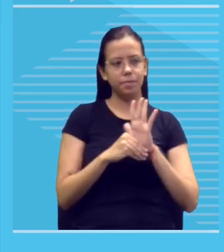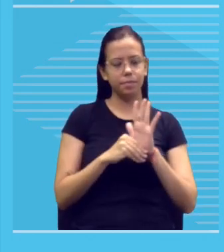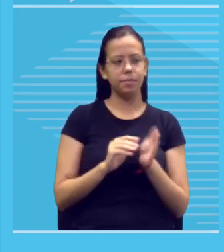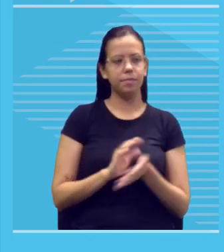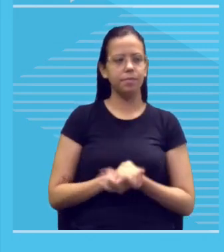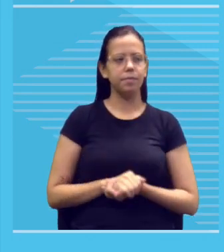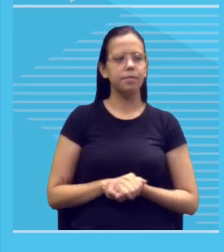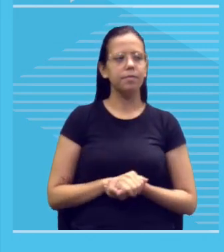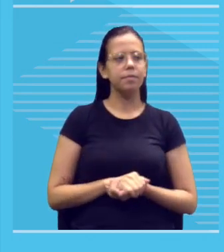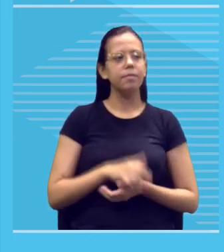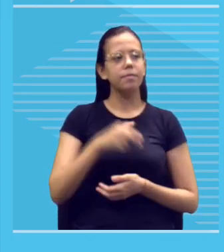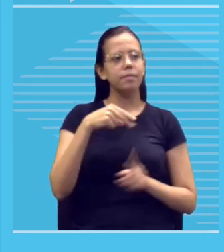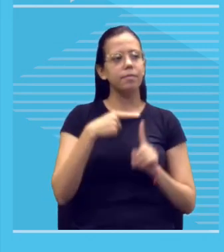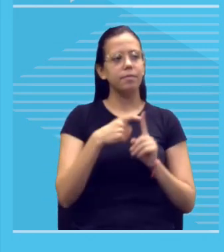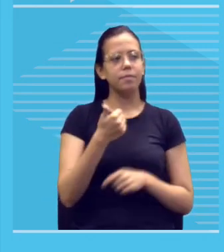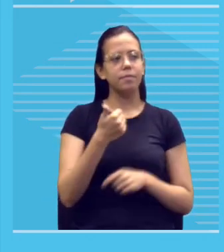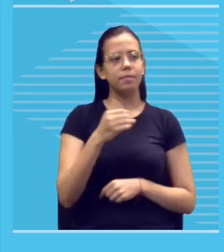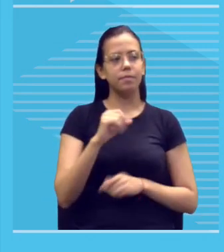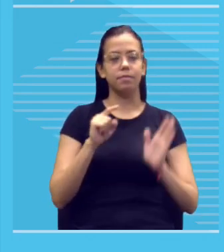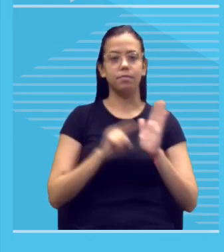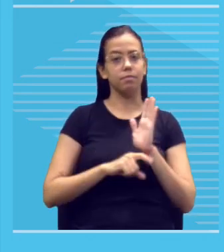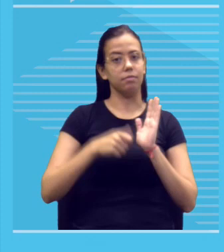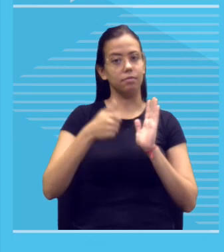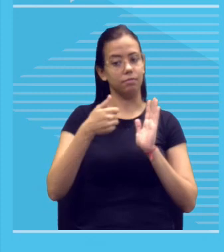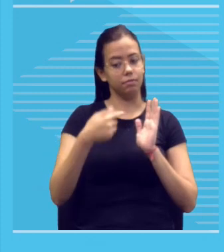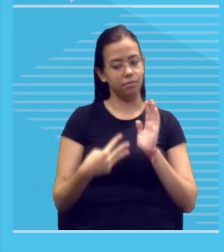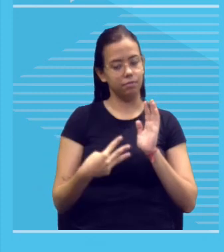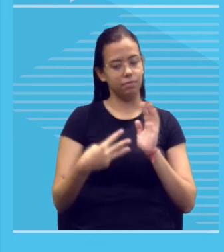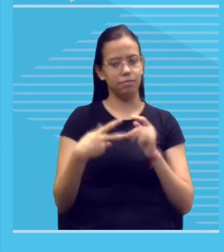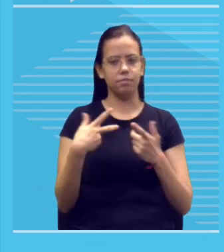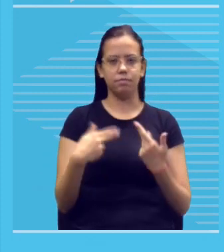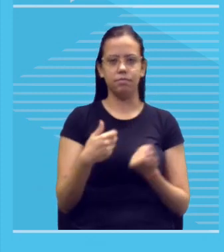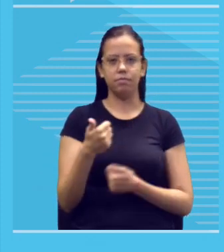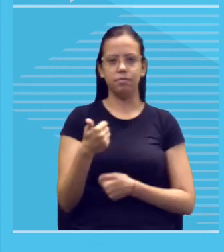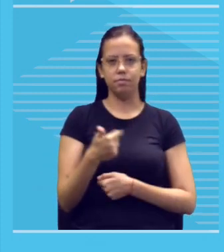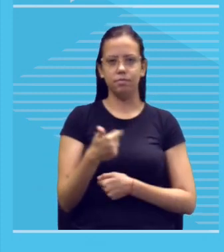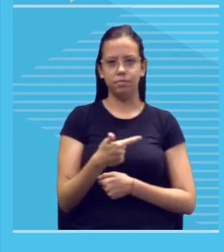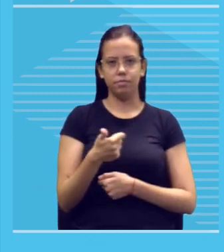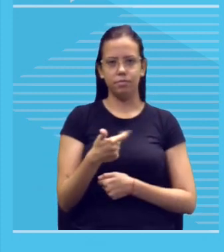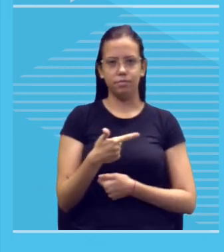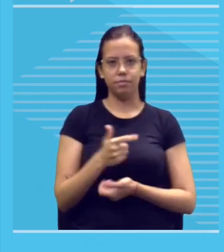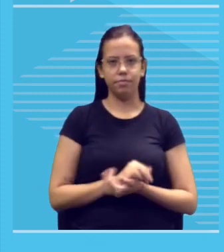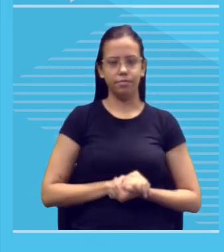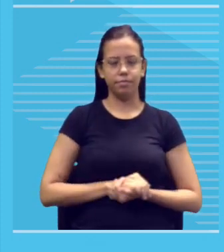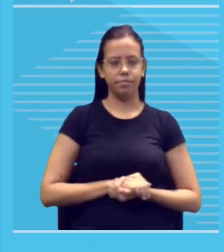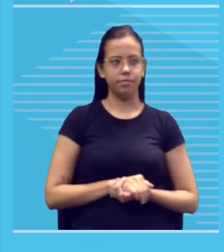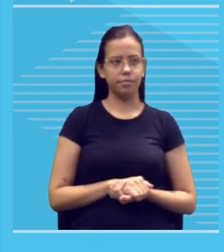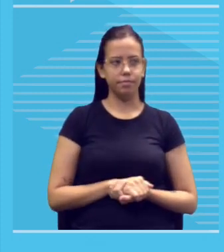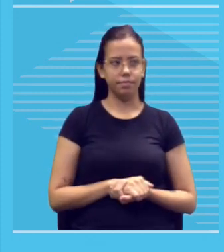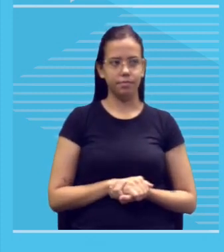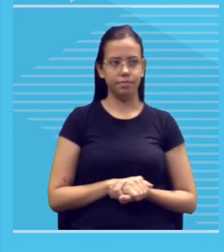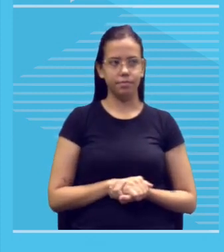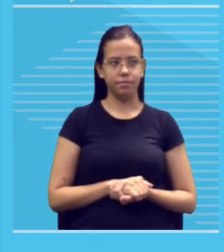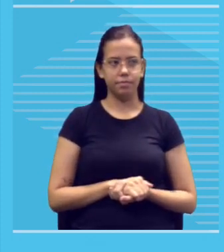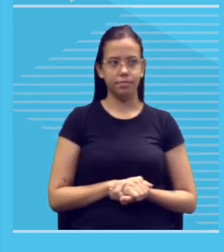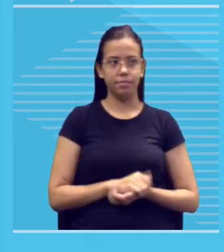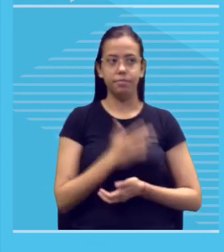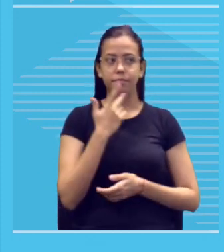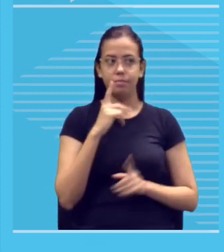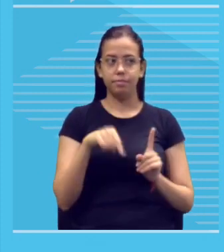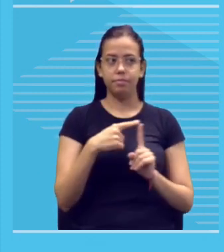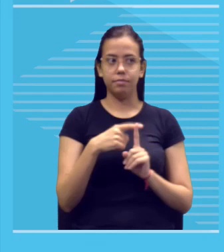N + 10 - 3 = 12 que ele diz né adicionou de 10